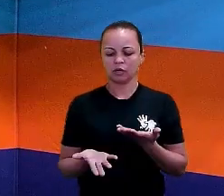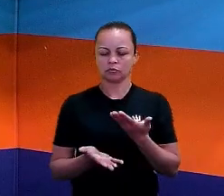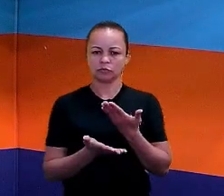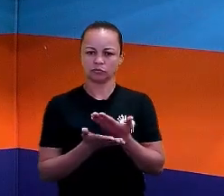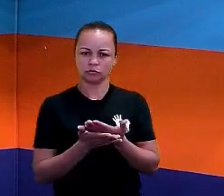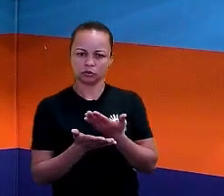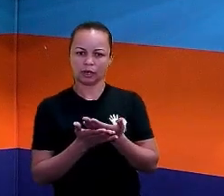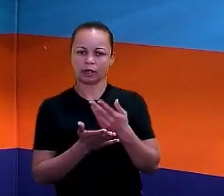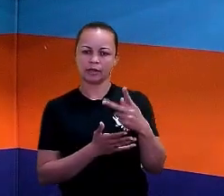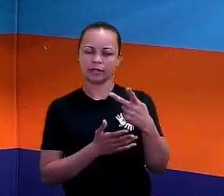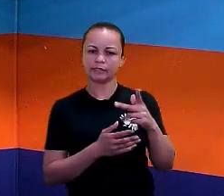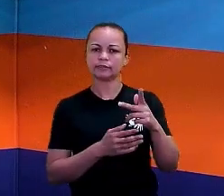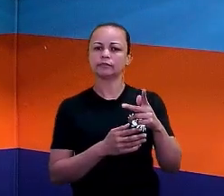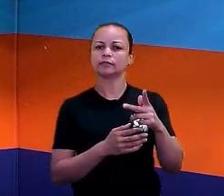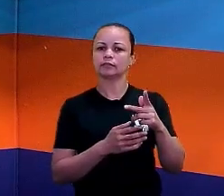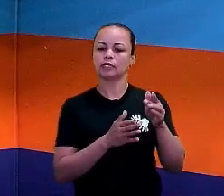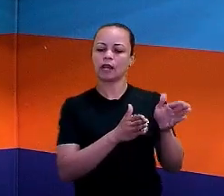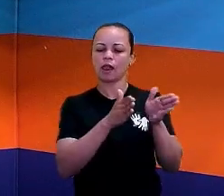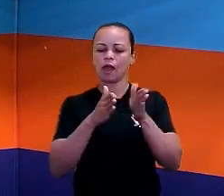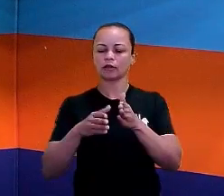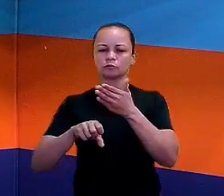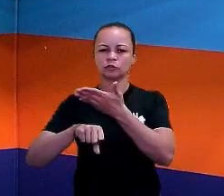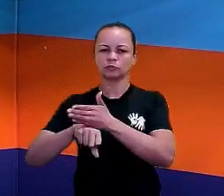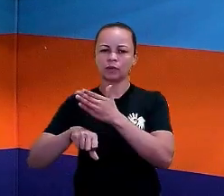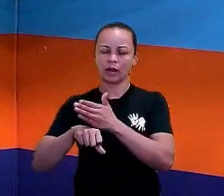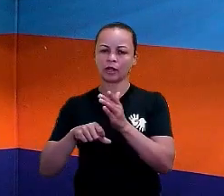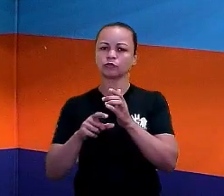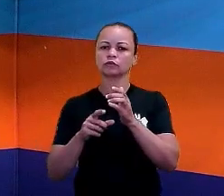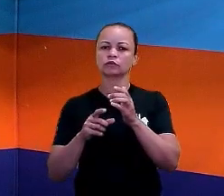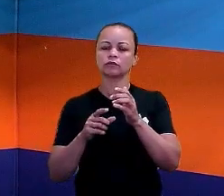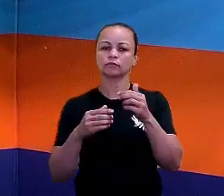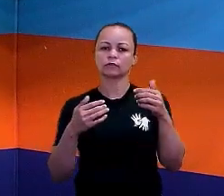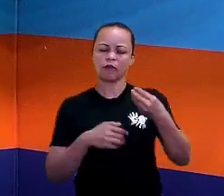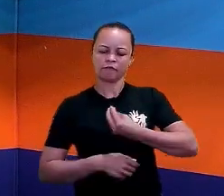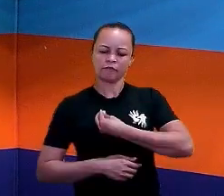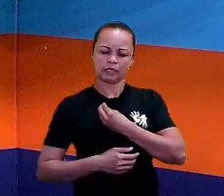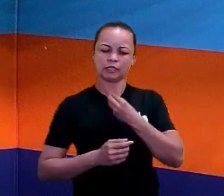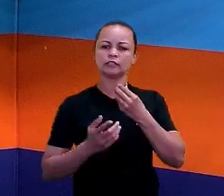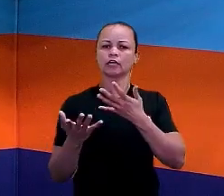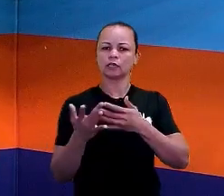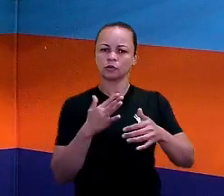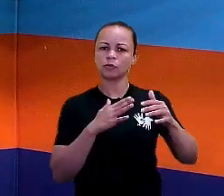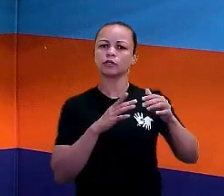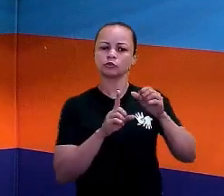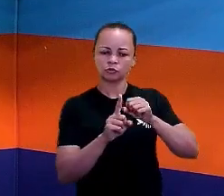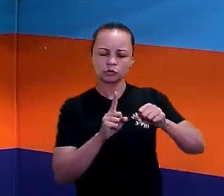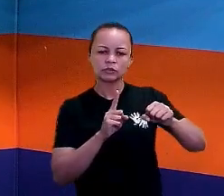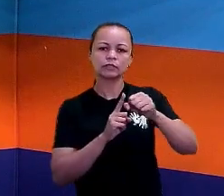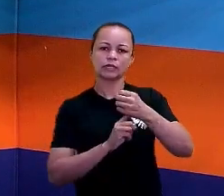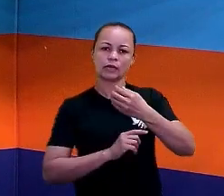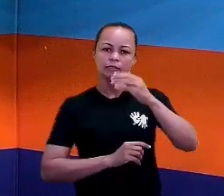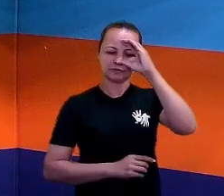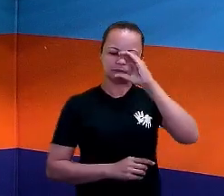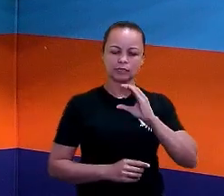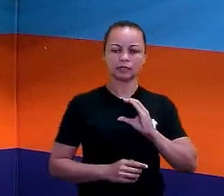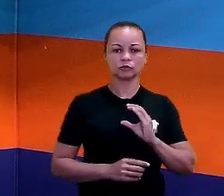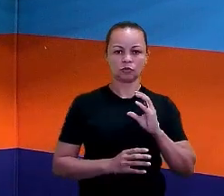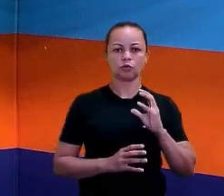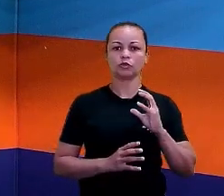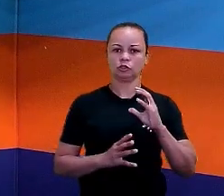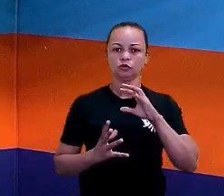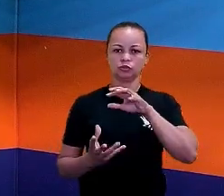né, da vida e da sociedade urbana, da sociedade enquanto cidadãos do mundo, nesse processo